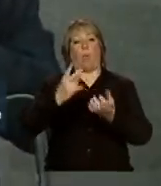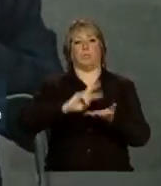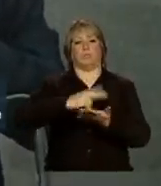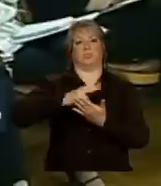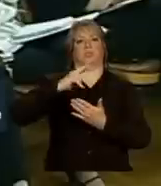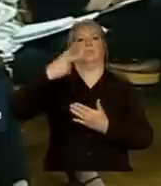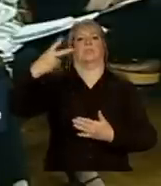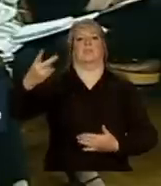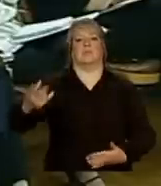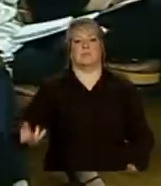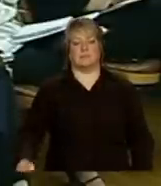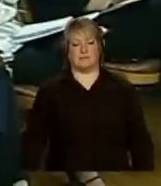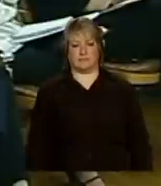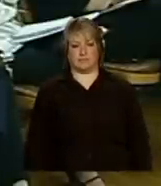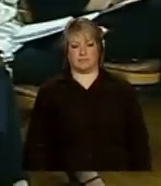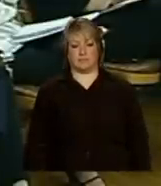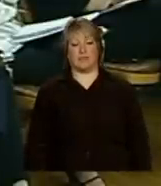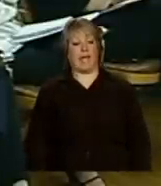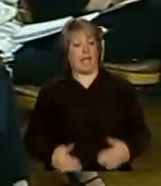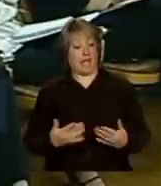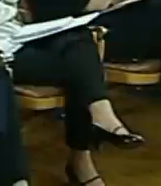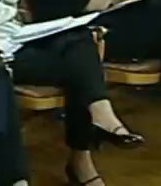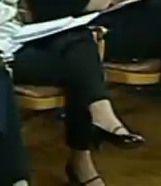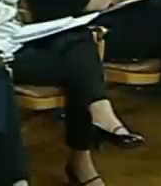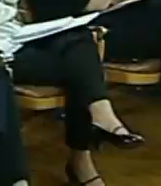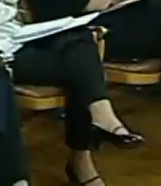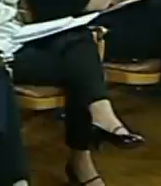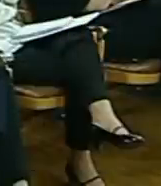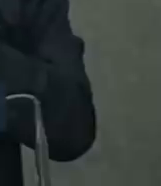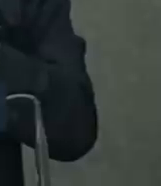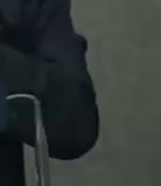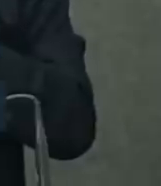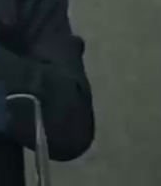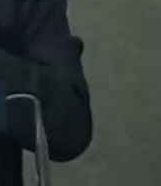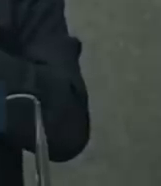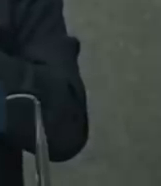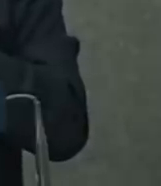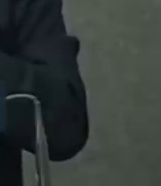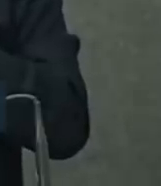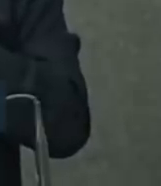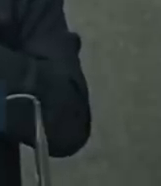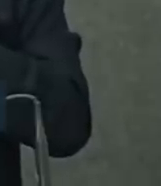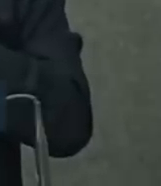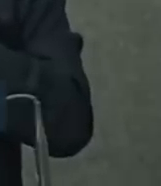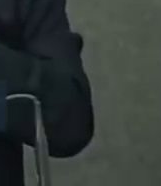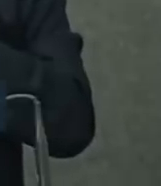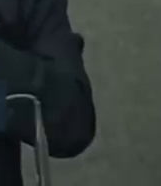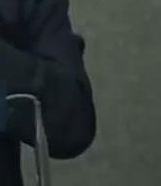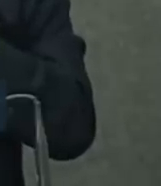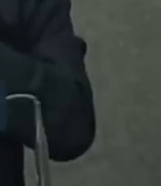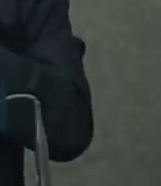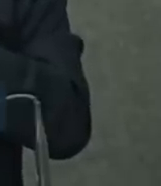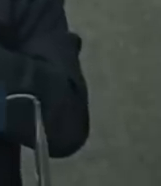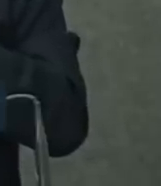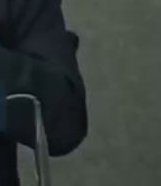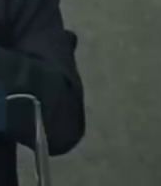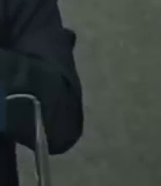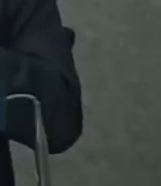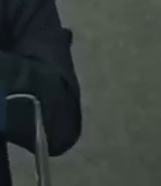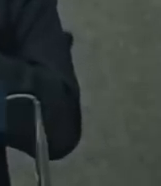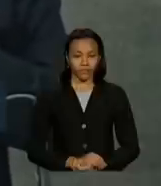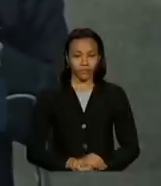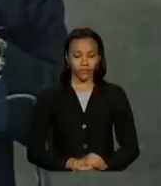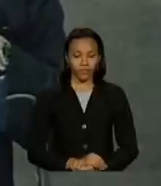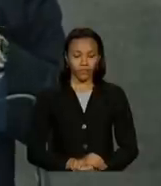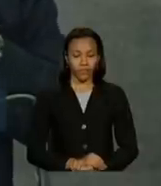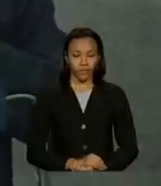multiplica aí eu faço 8 x 4 32 e 10 x 10 dá 100 né tomou pau né